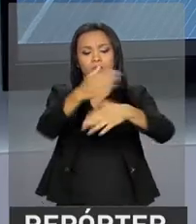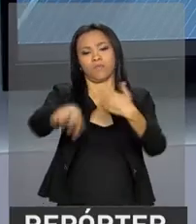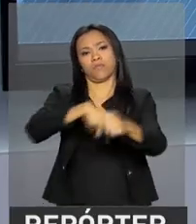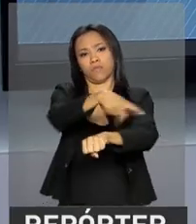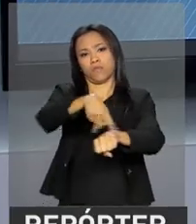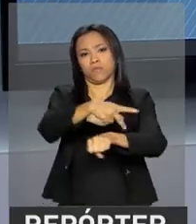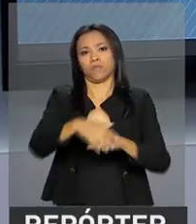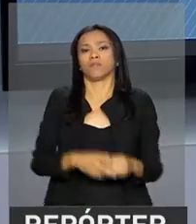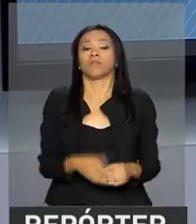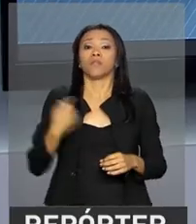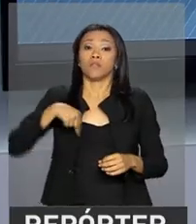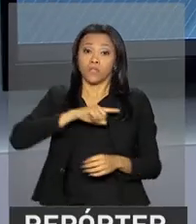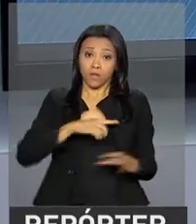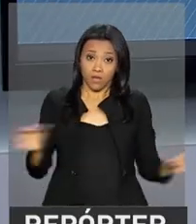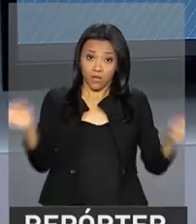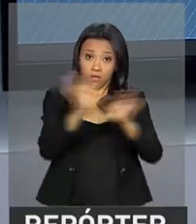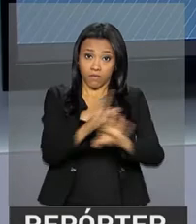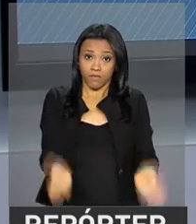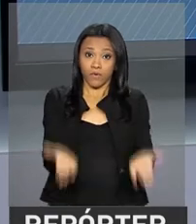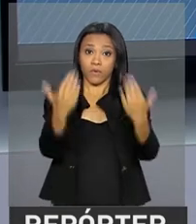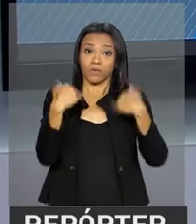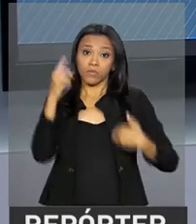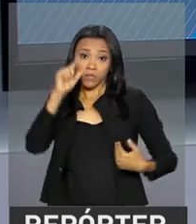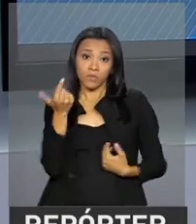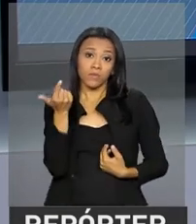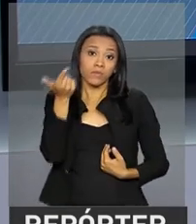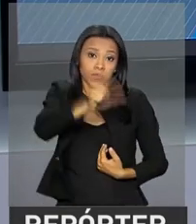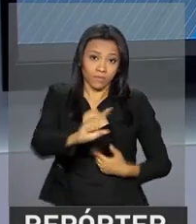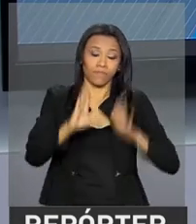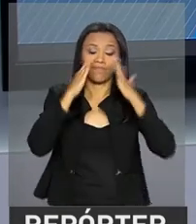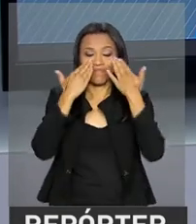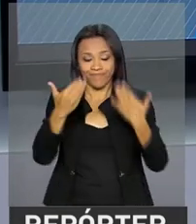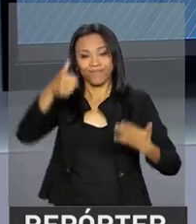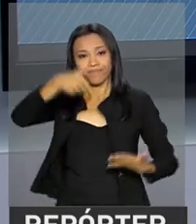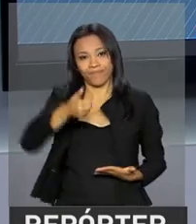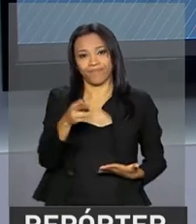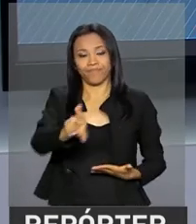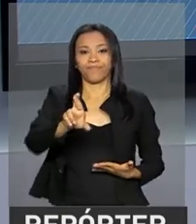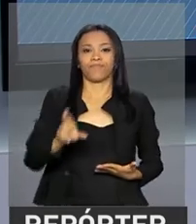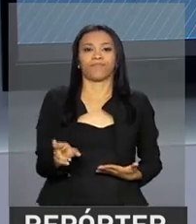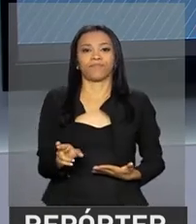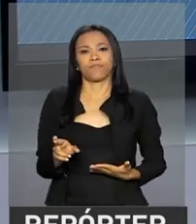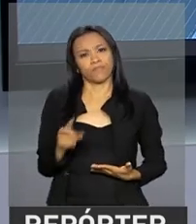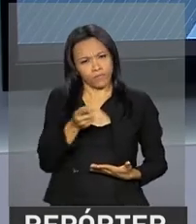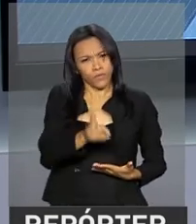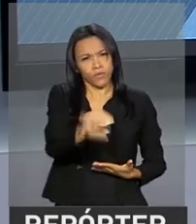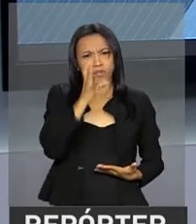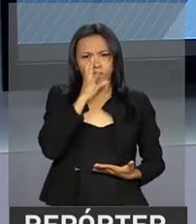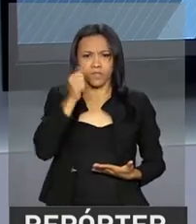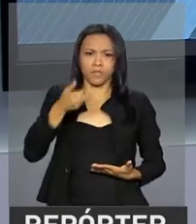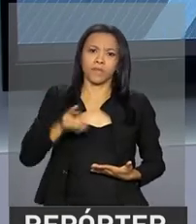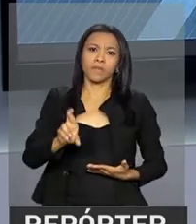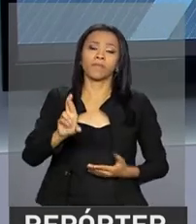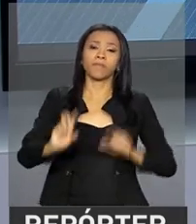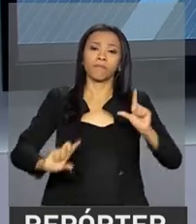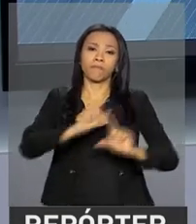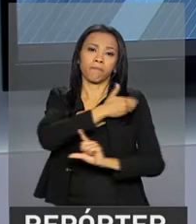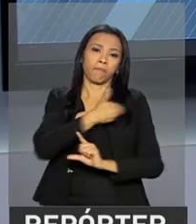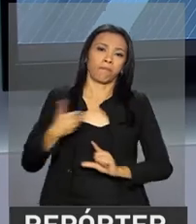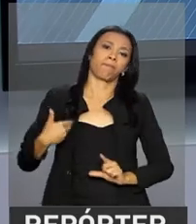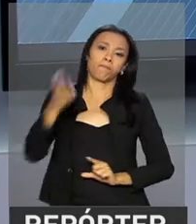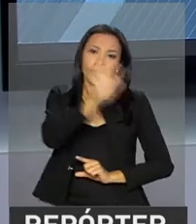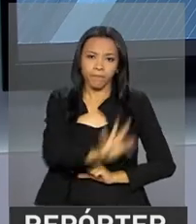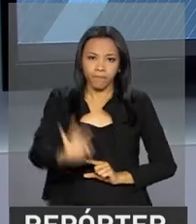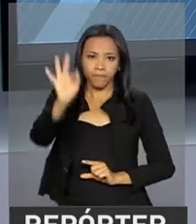nós ficamos por aqui voltamos em uma hora na próxima edição do repórter nbr continue com a gente aqui na nbr a tv